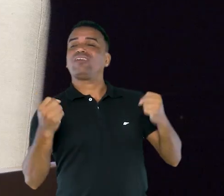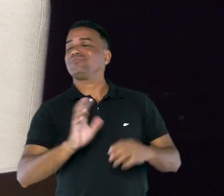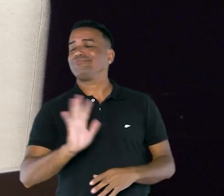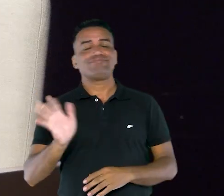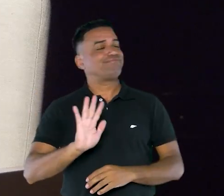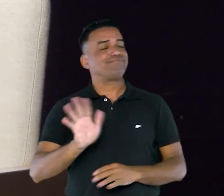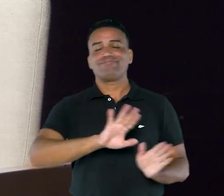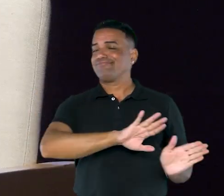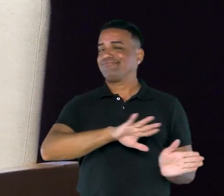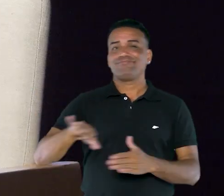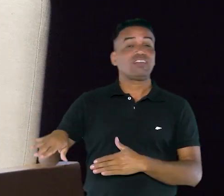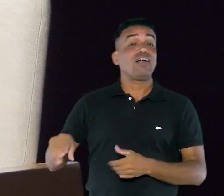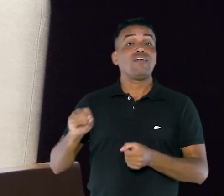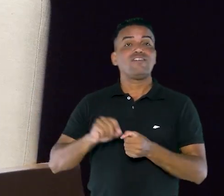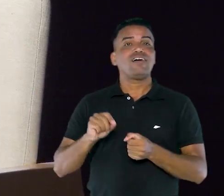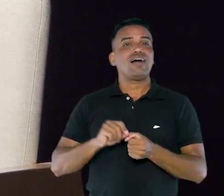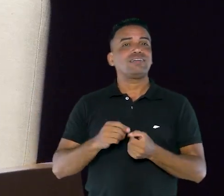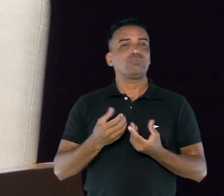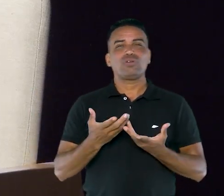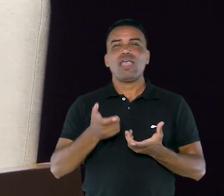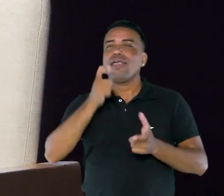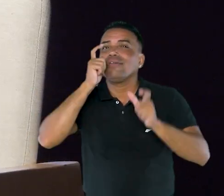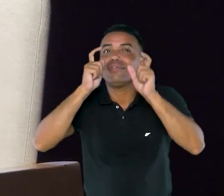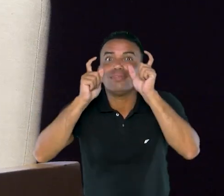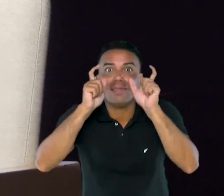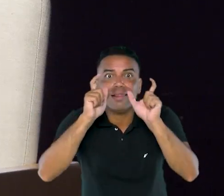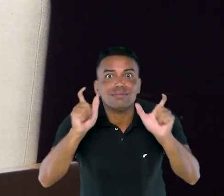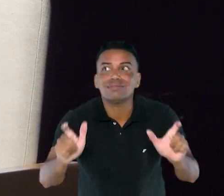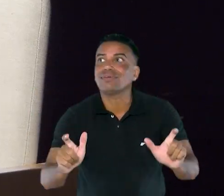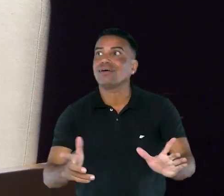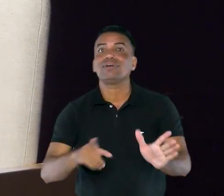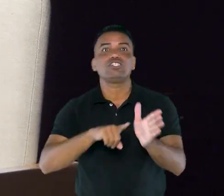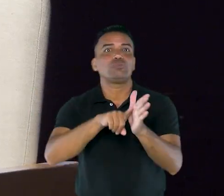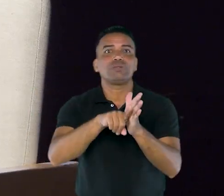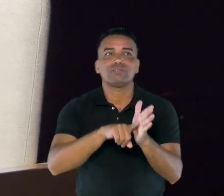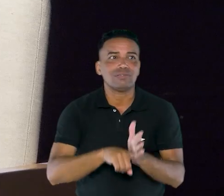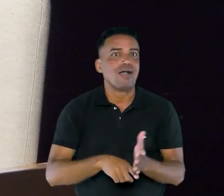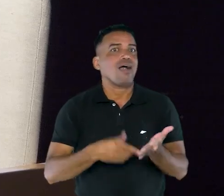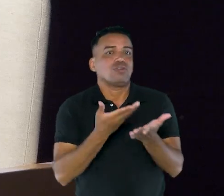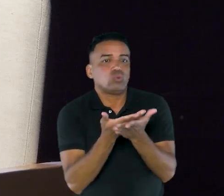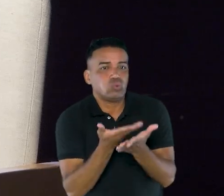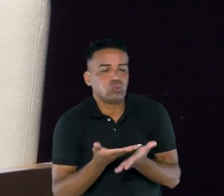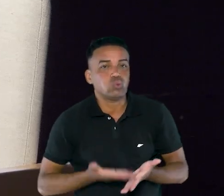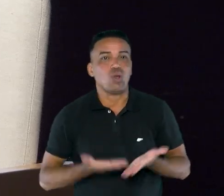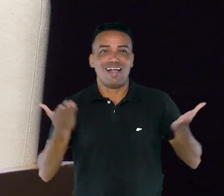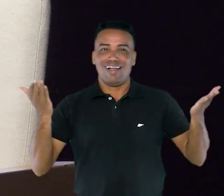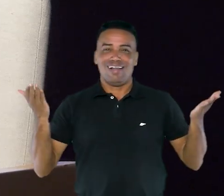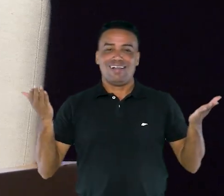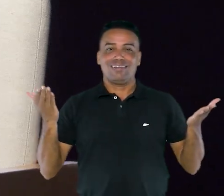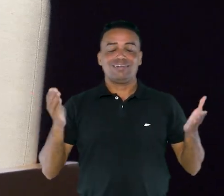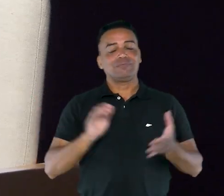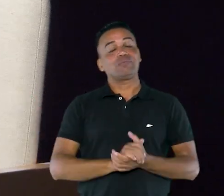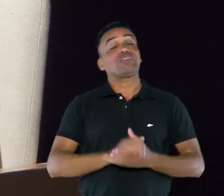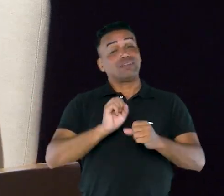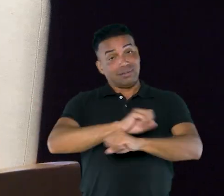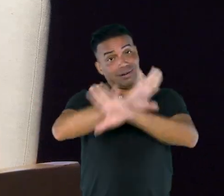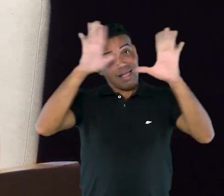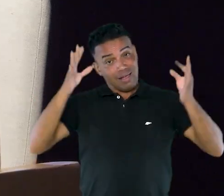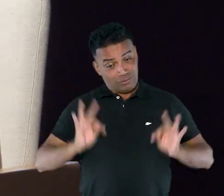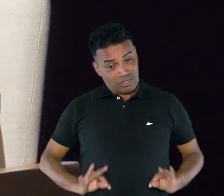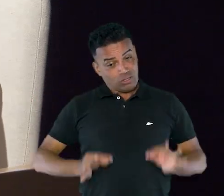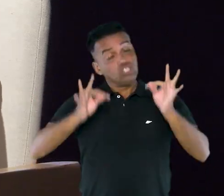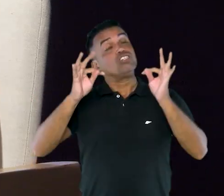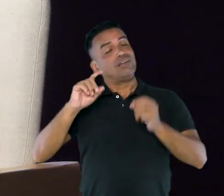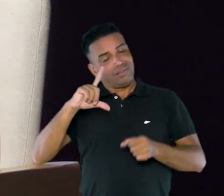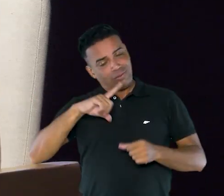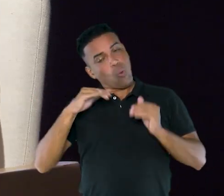A gente não faz isso por poder. A gente faz porque é muito interessante. E esse é o grande lance. Claro que tecnologia tem a ver